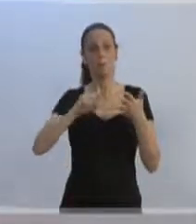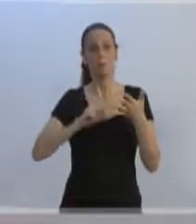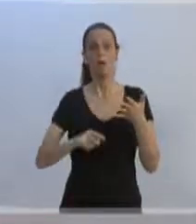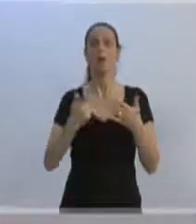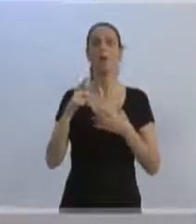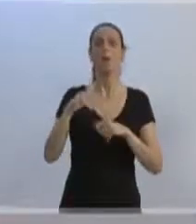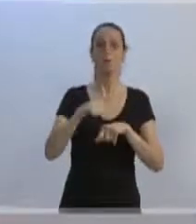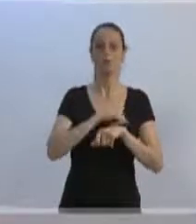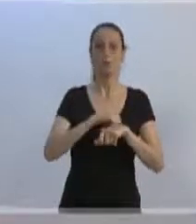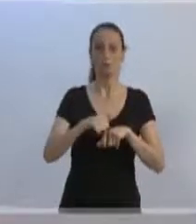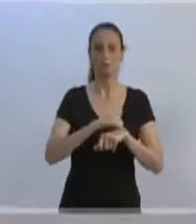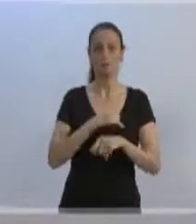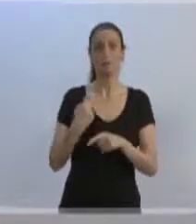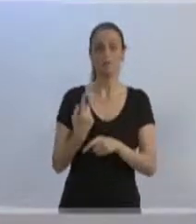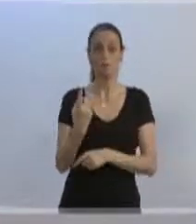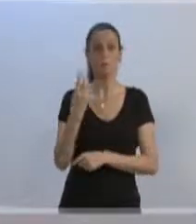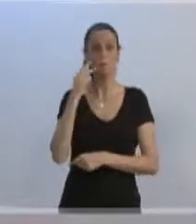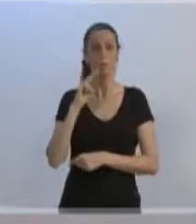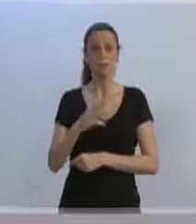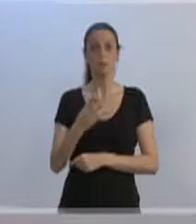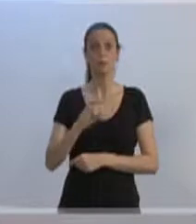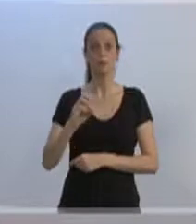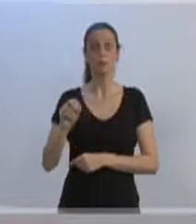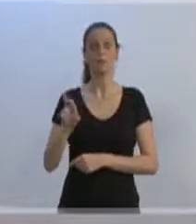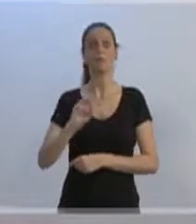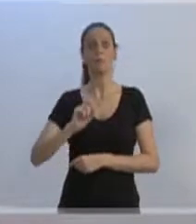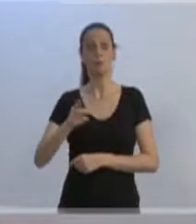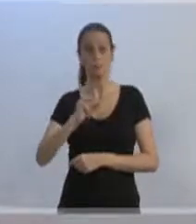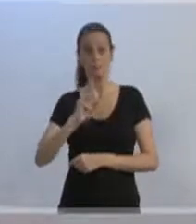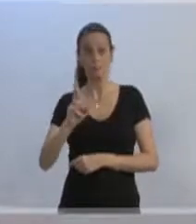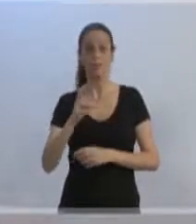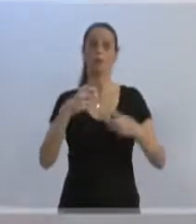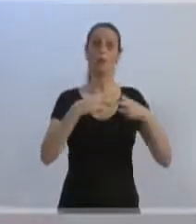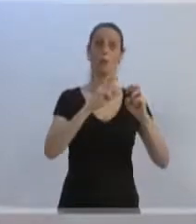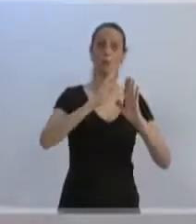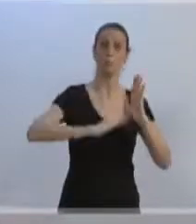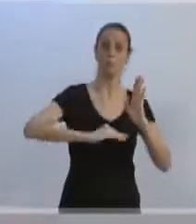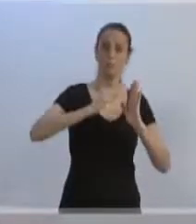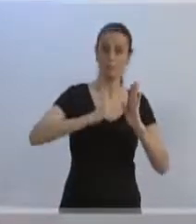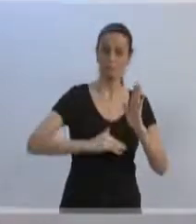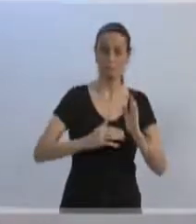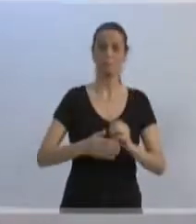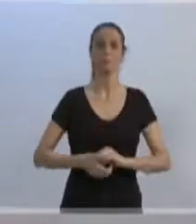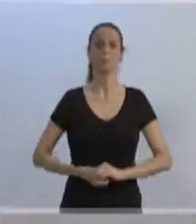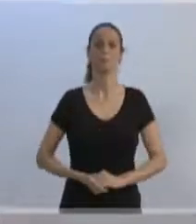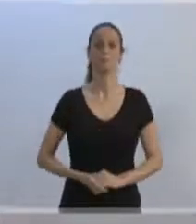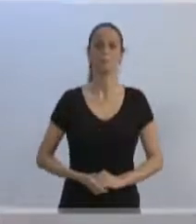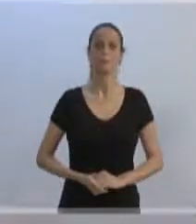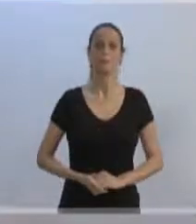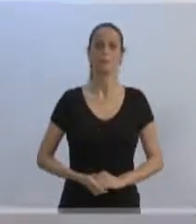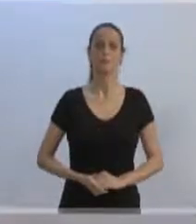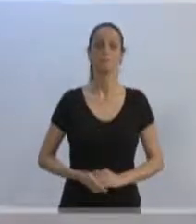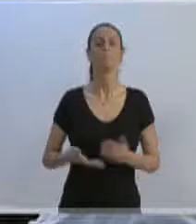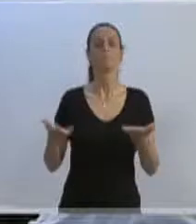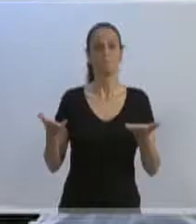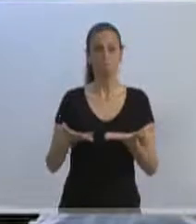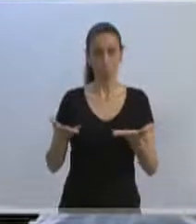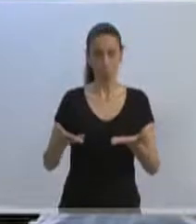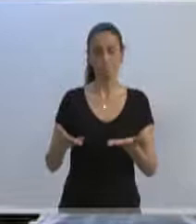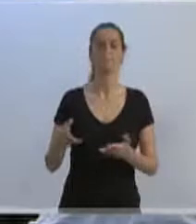esse me um milhão e quatrocentos mil reais na pintura dos ônibus que ficaram com autorização do